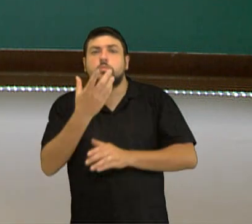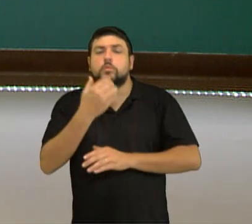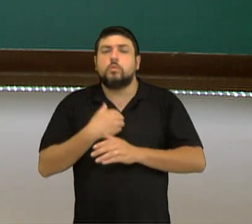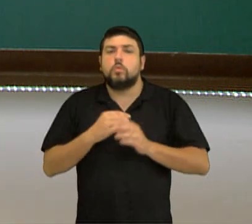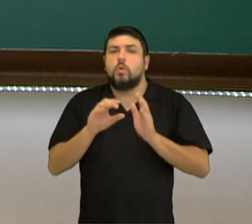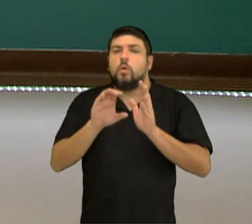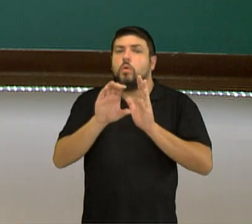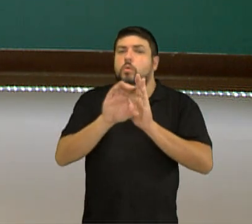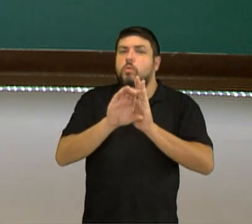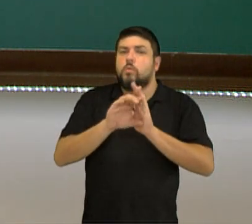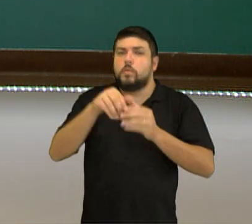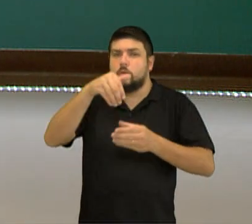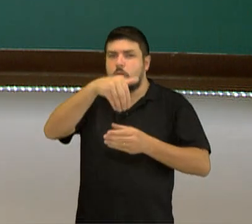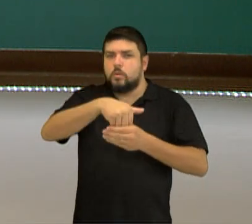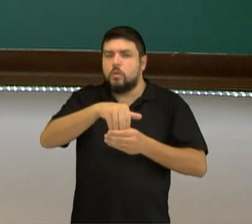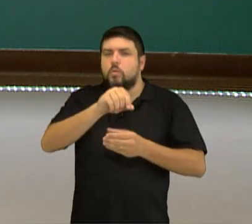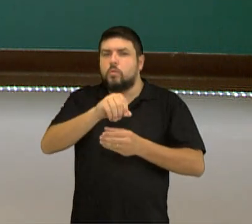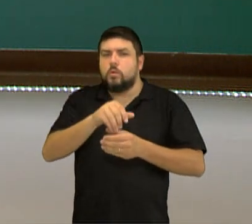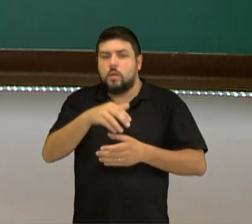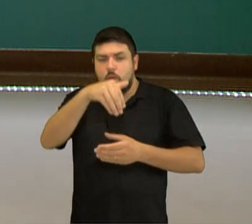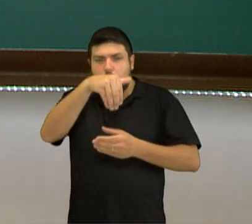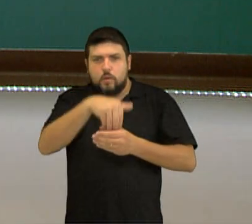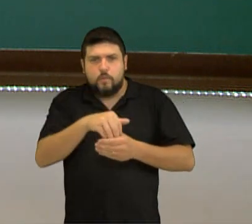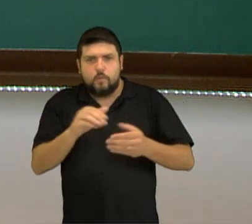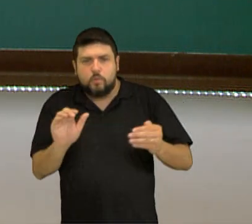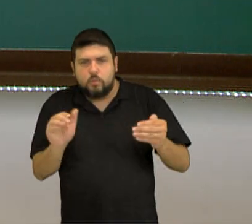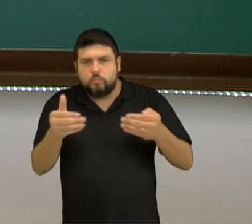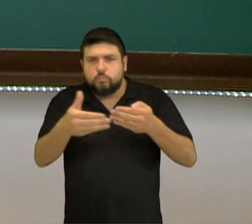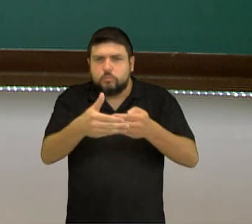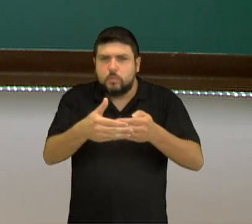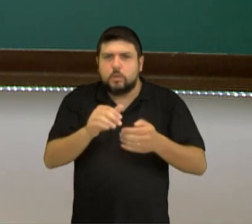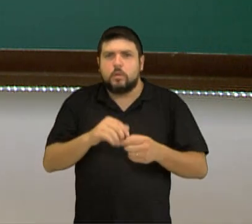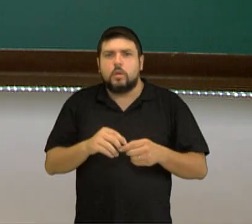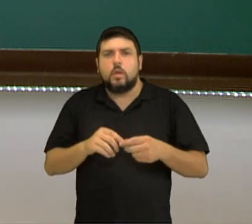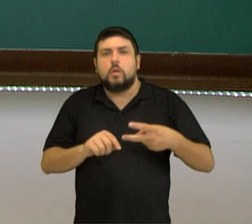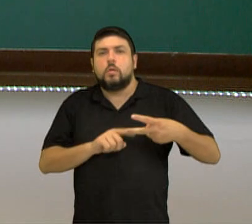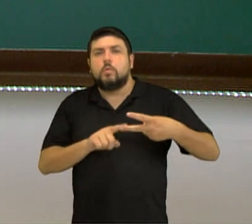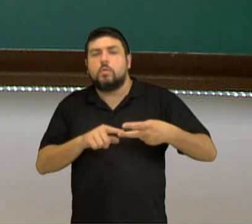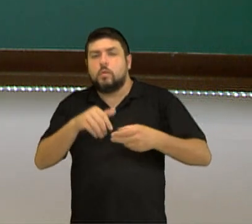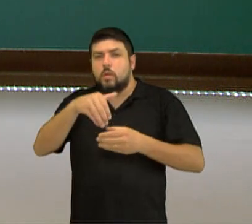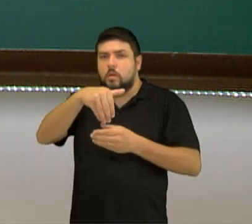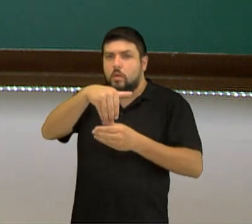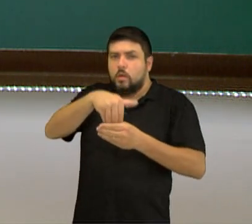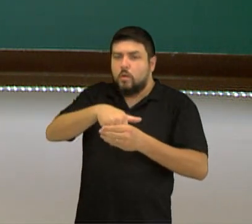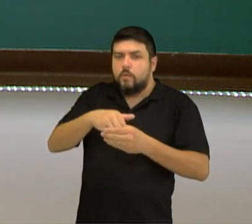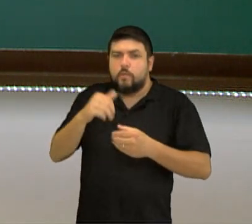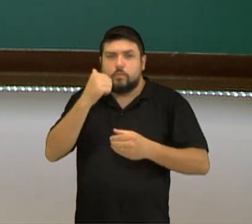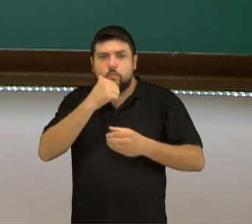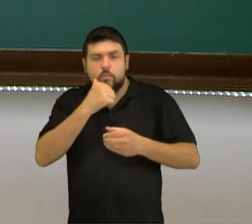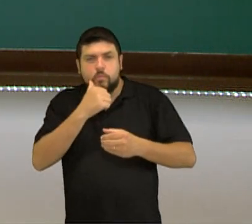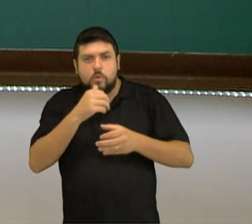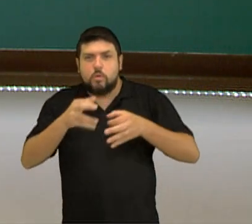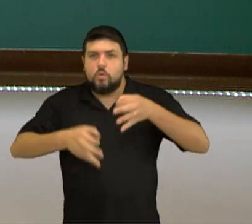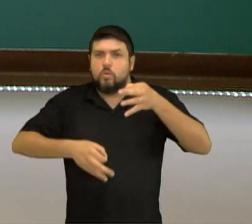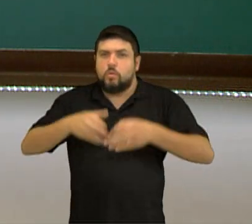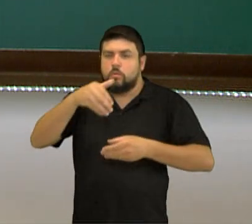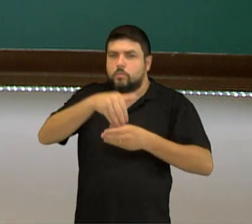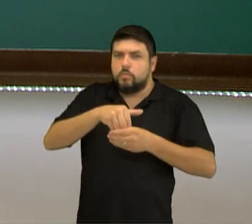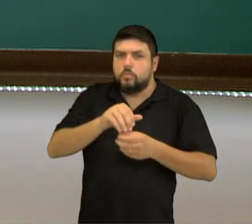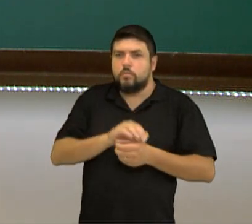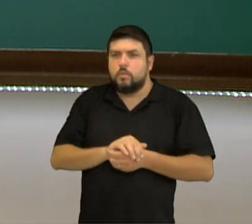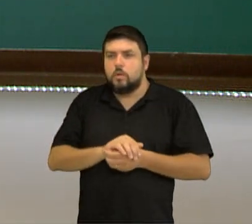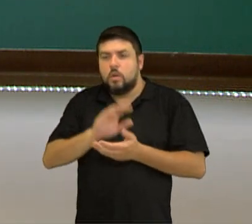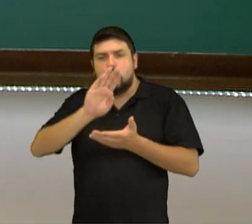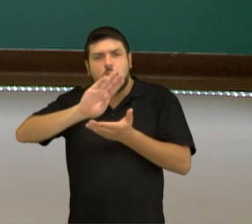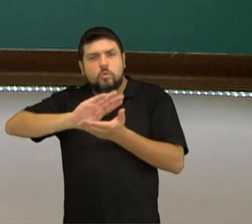1932, instituindo voto secreto, justiça eleitoral, voto feminino, trocou o interventor de São Paulo, nomeando o